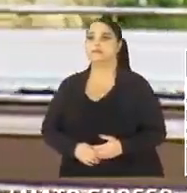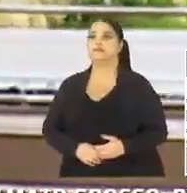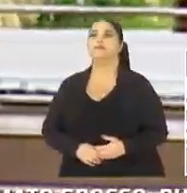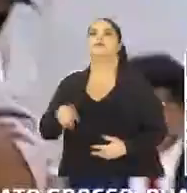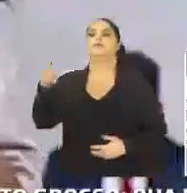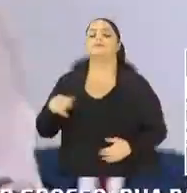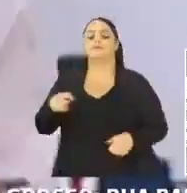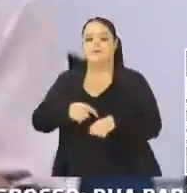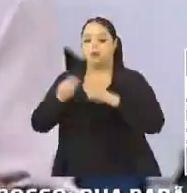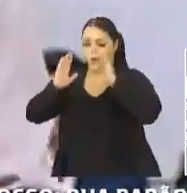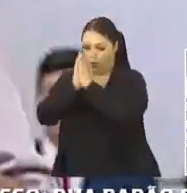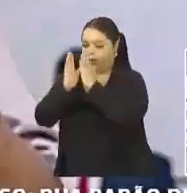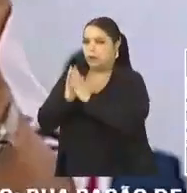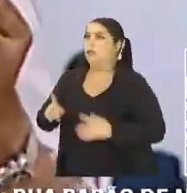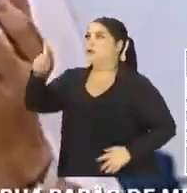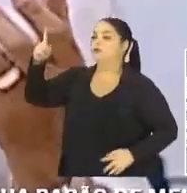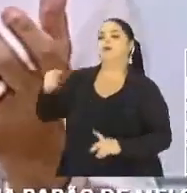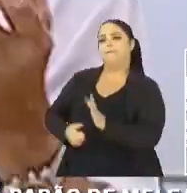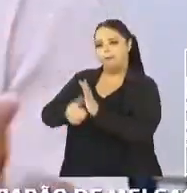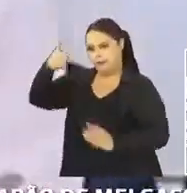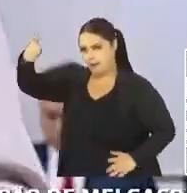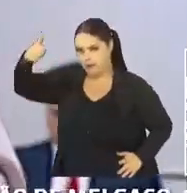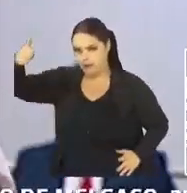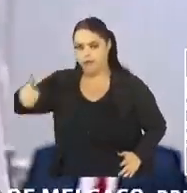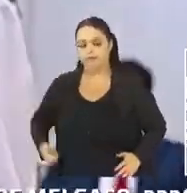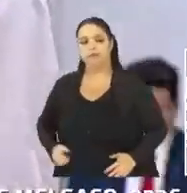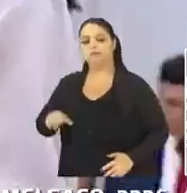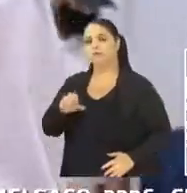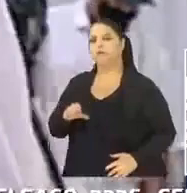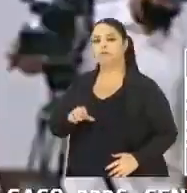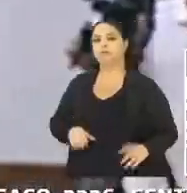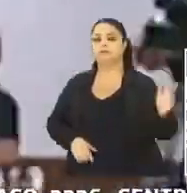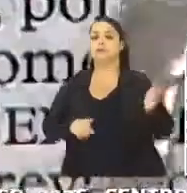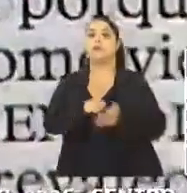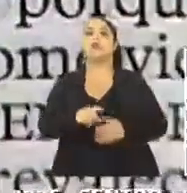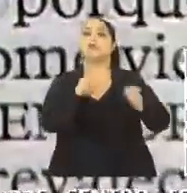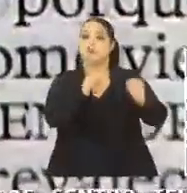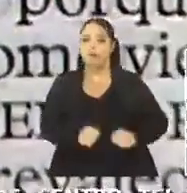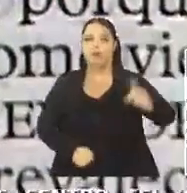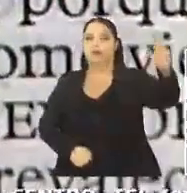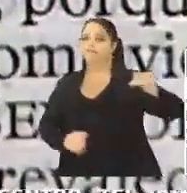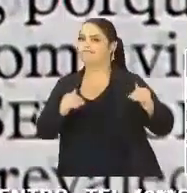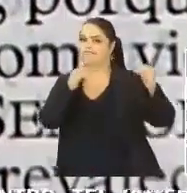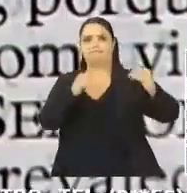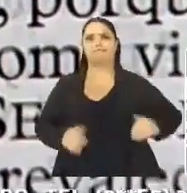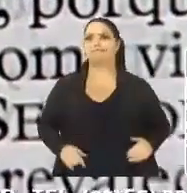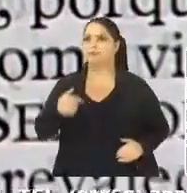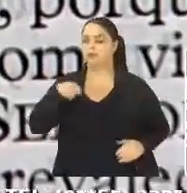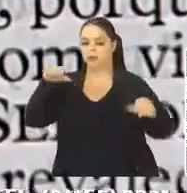Ele na oração colocou que o etíope, o Zerá, era poderoso. E ele era o quê?